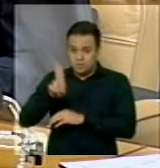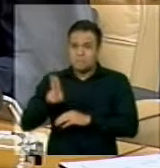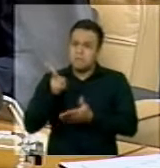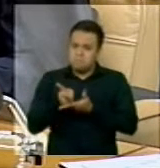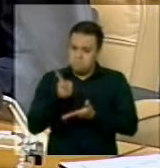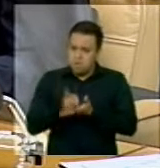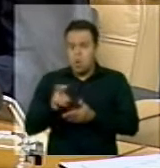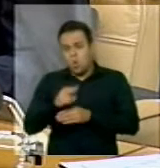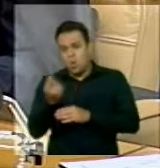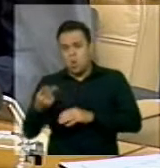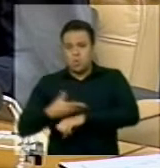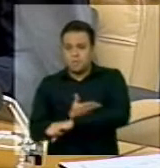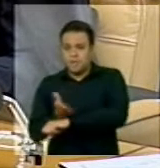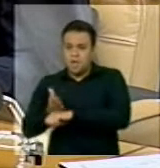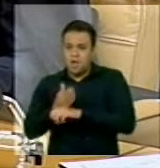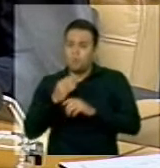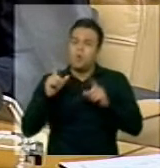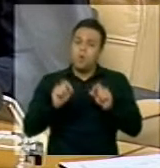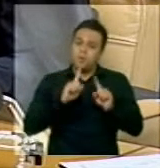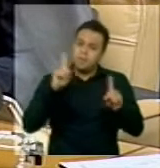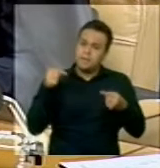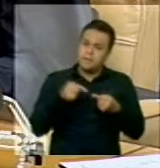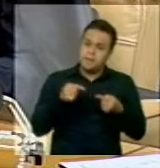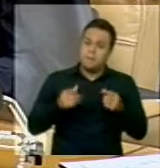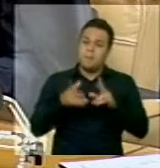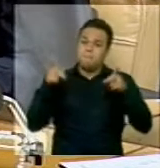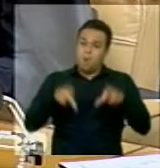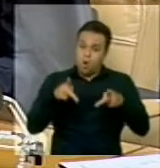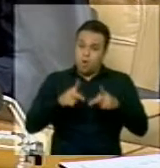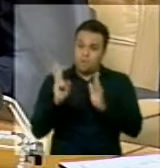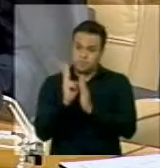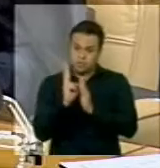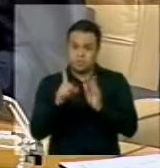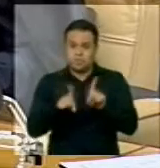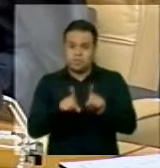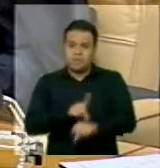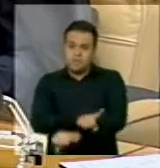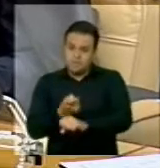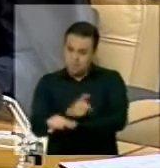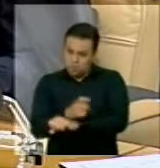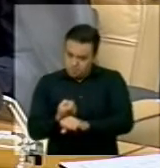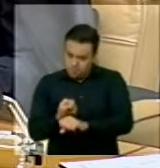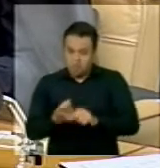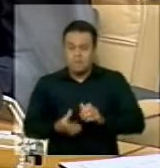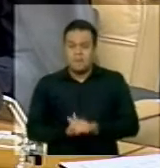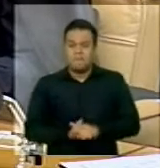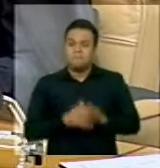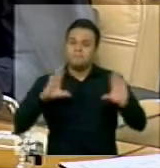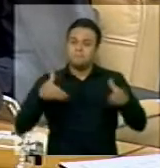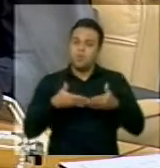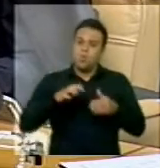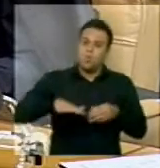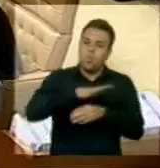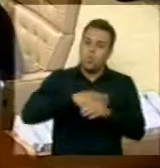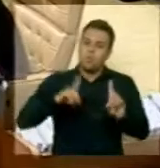permanente ou temporária, observada no que diz respeito aos povos indígenas e quilombolas, respectivamente, o que dispõe